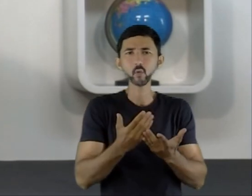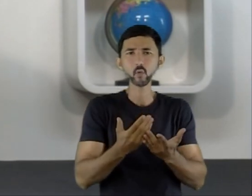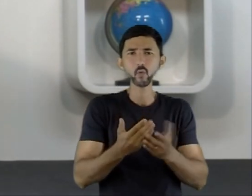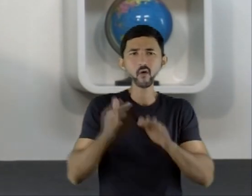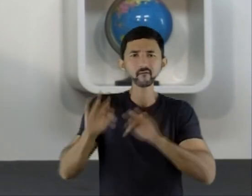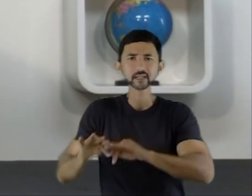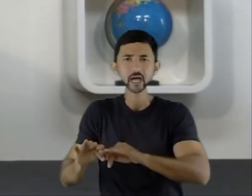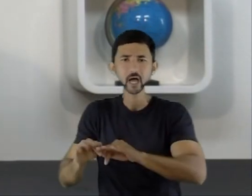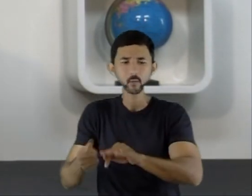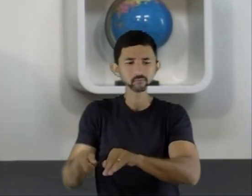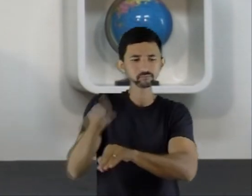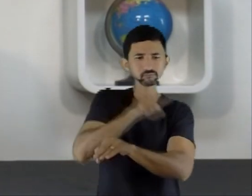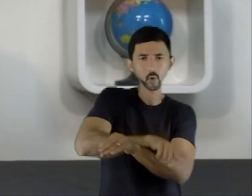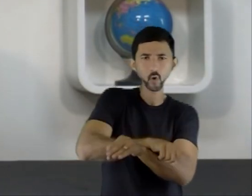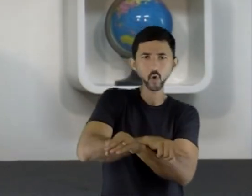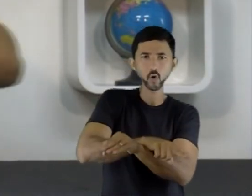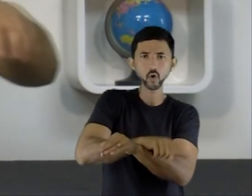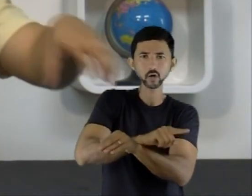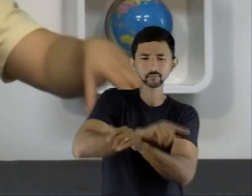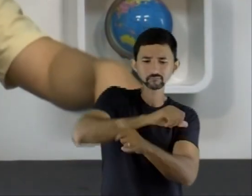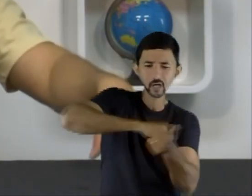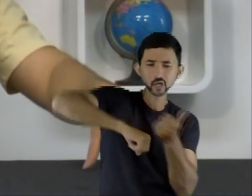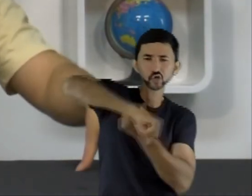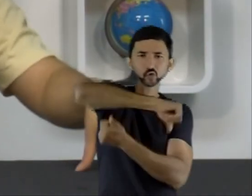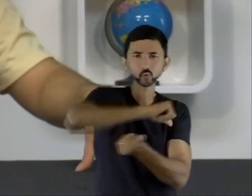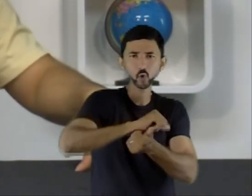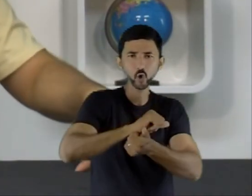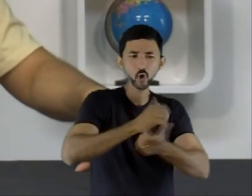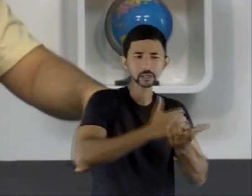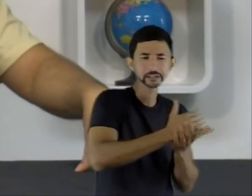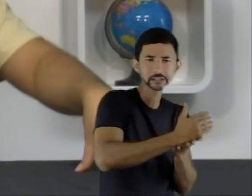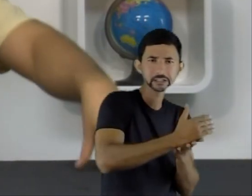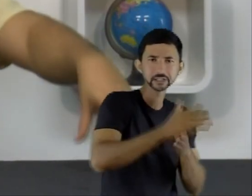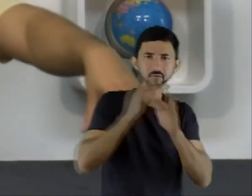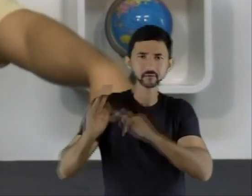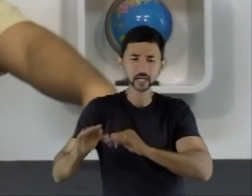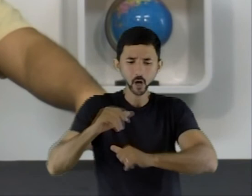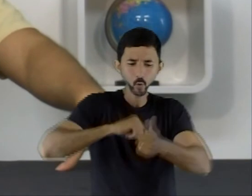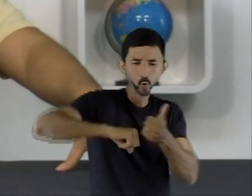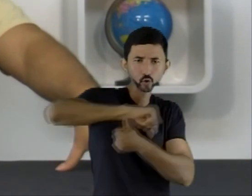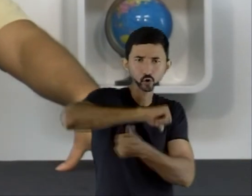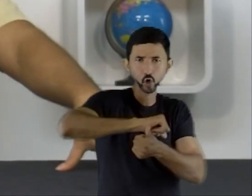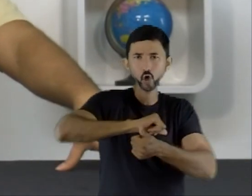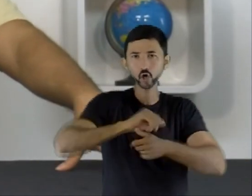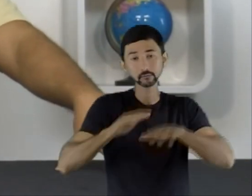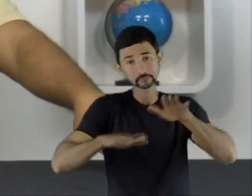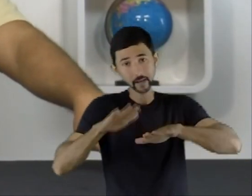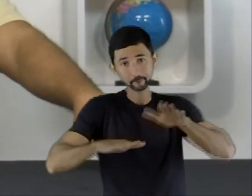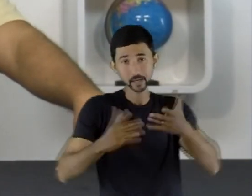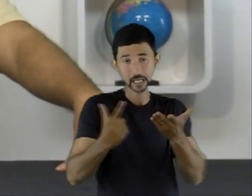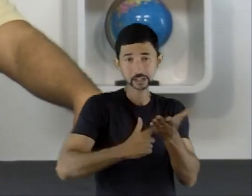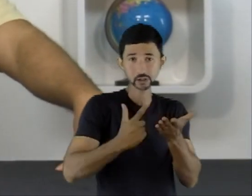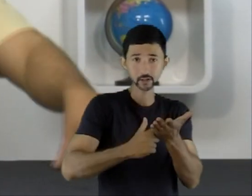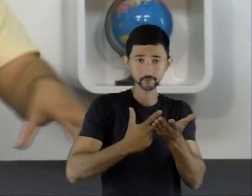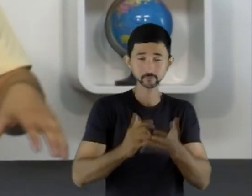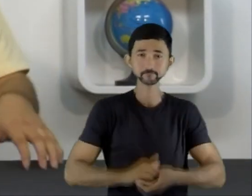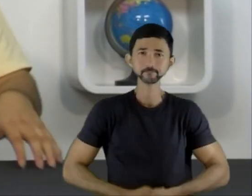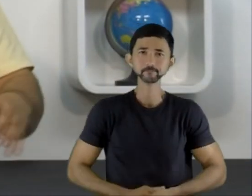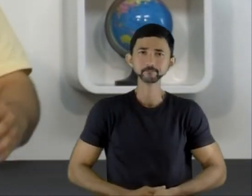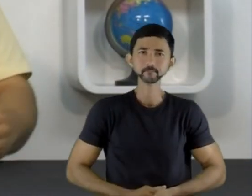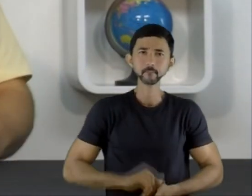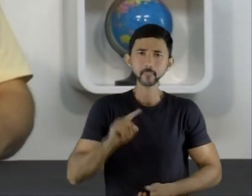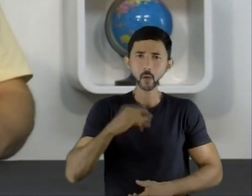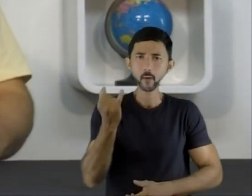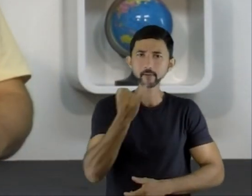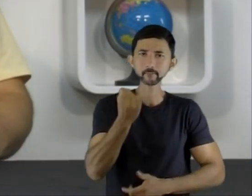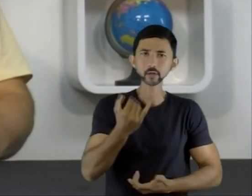final. E o que a gente fala no final, ele pode trazer falando lá no começo, certo? Mas é